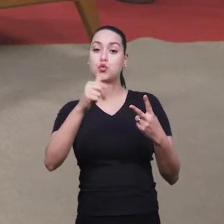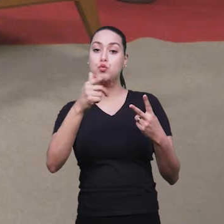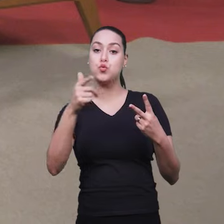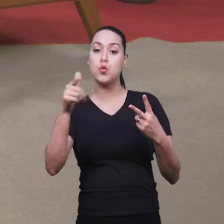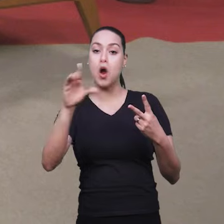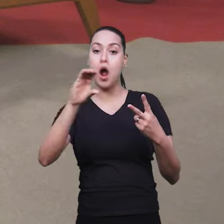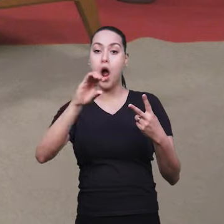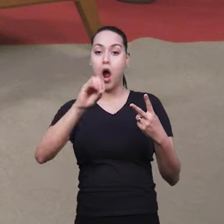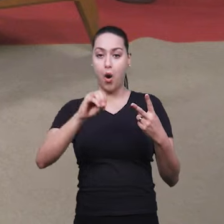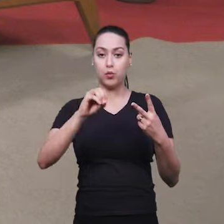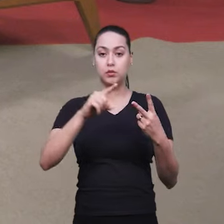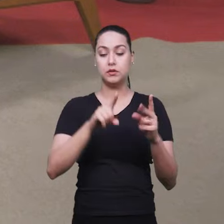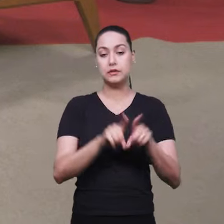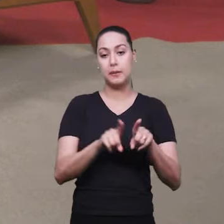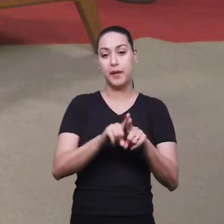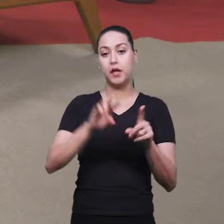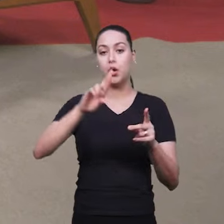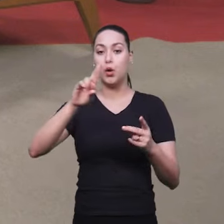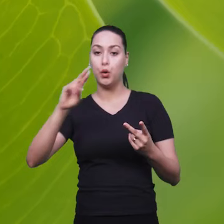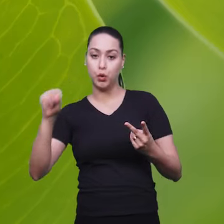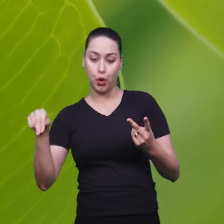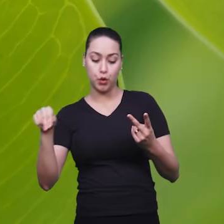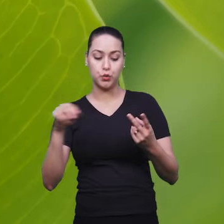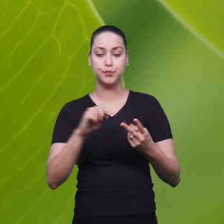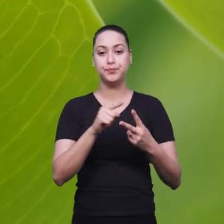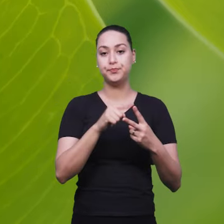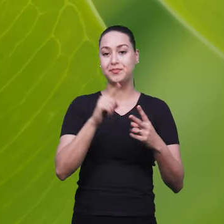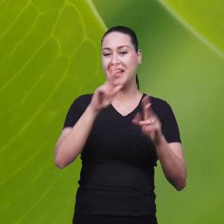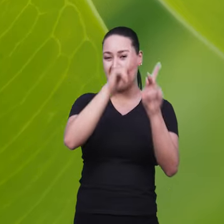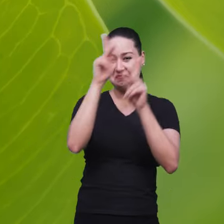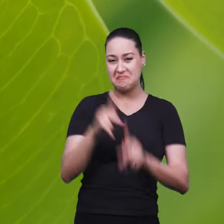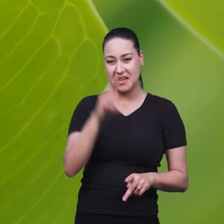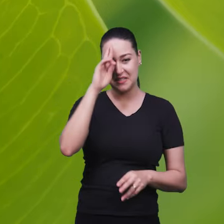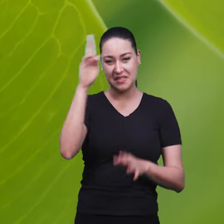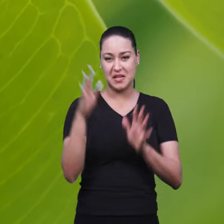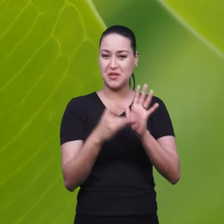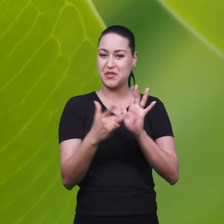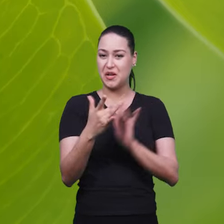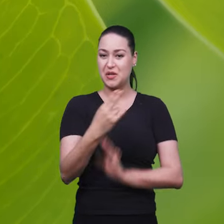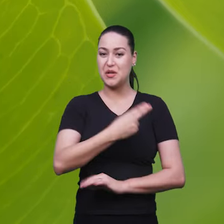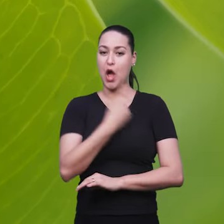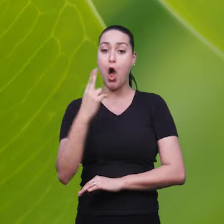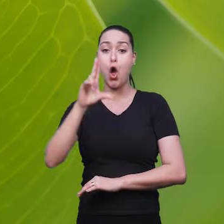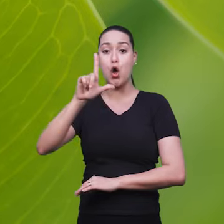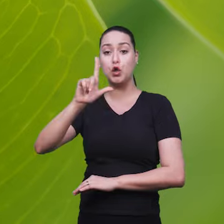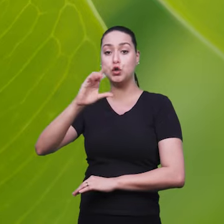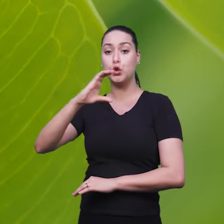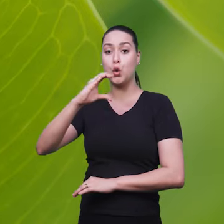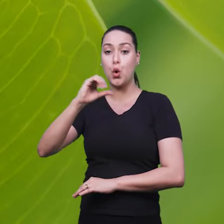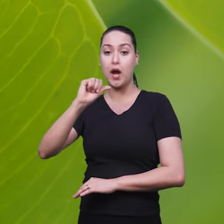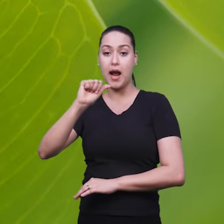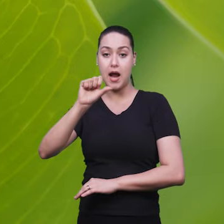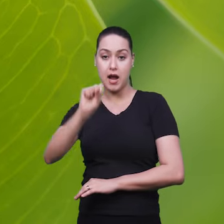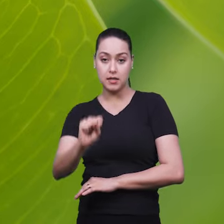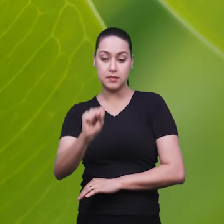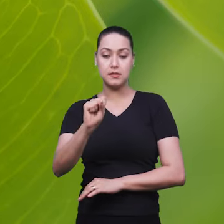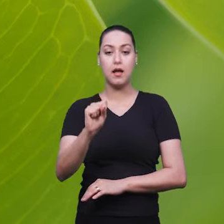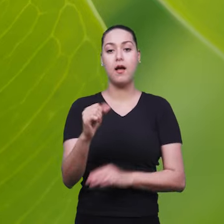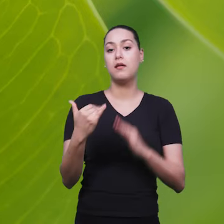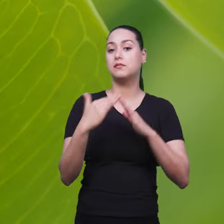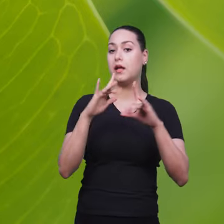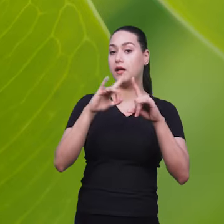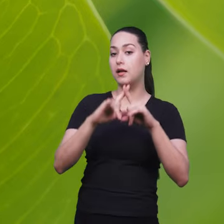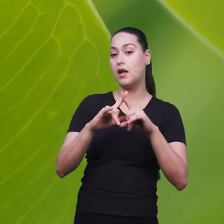enviaram para nós os vídeos e você vai assistir conosco agora. A paz do Senhor Jesus. Sou Lucas Godoy dos Santos, da Igreja